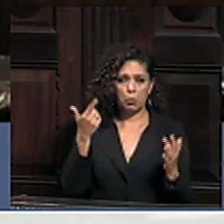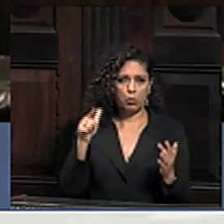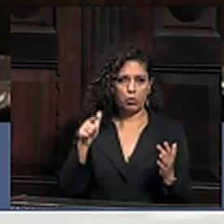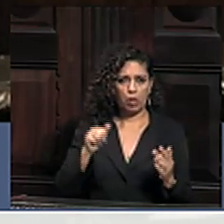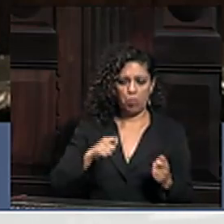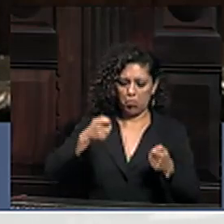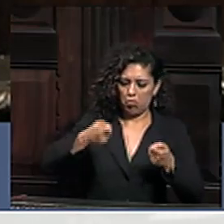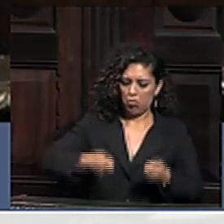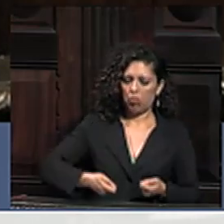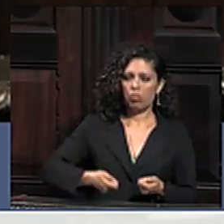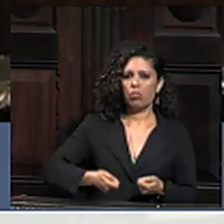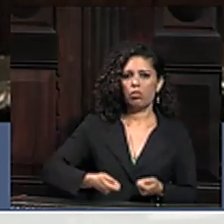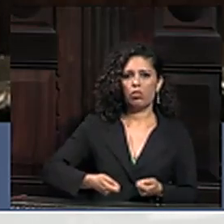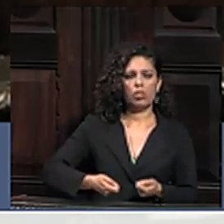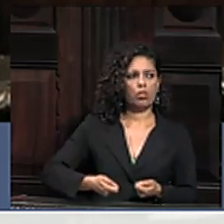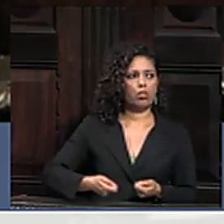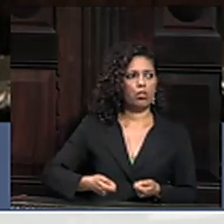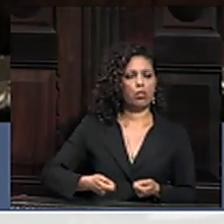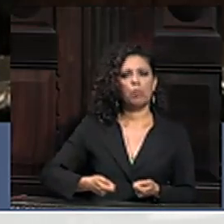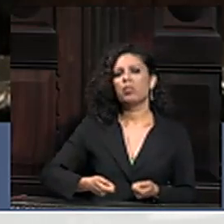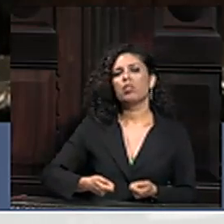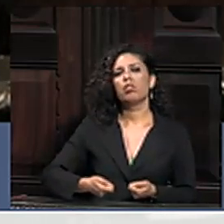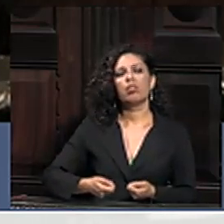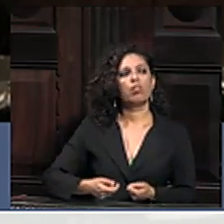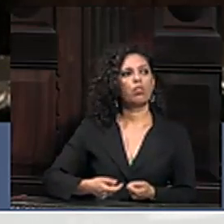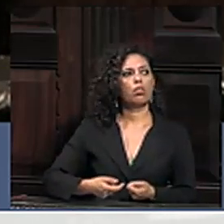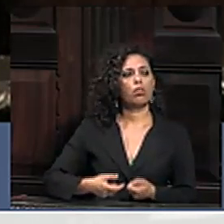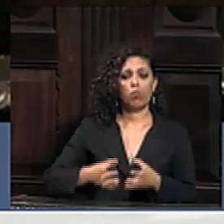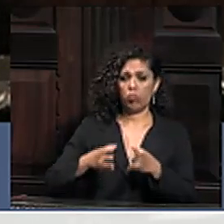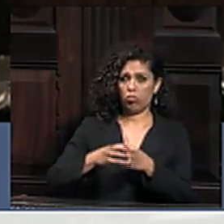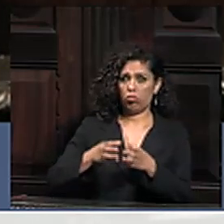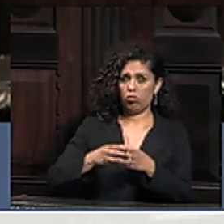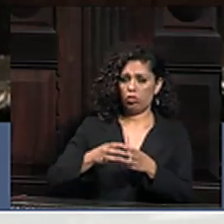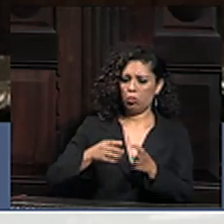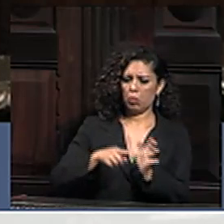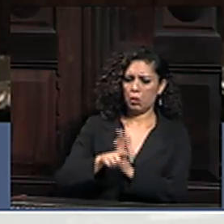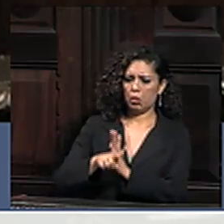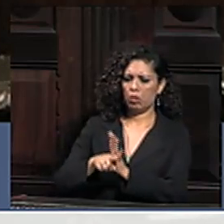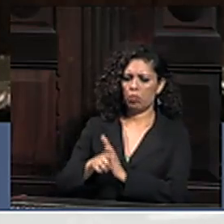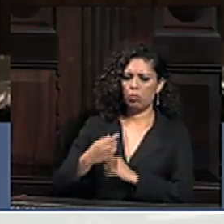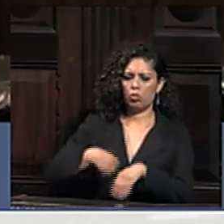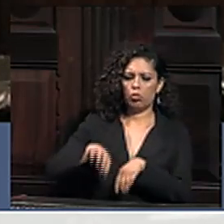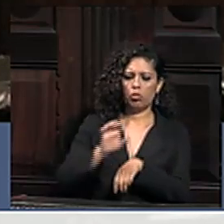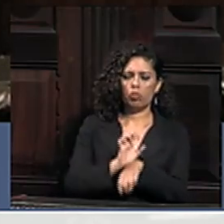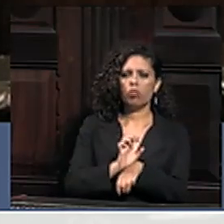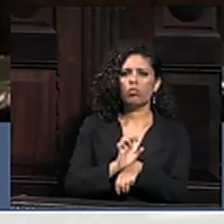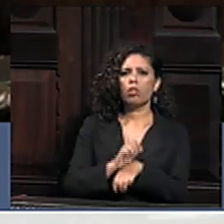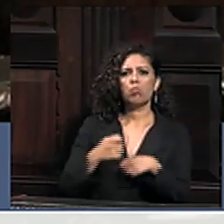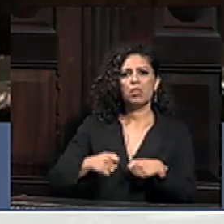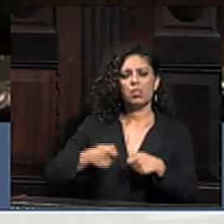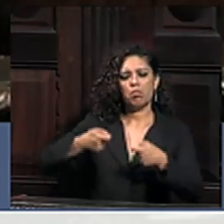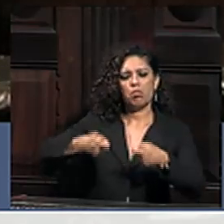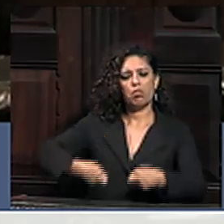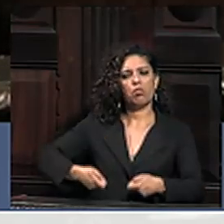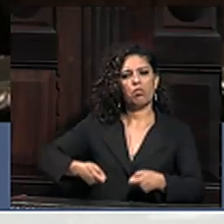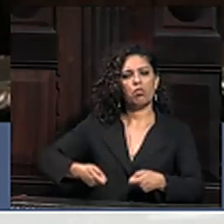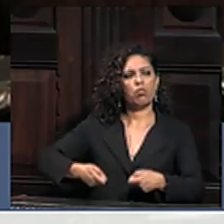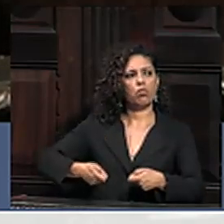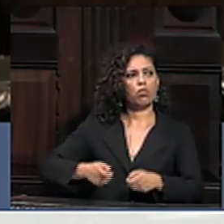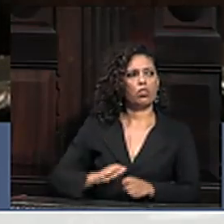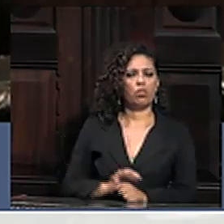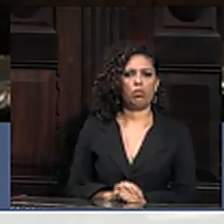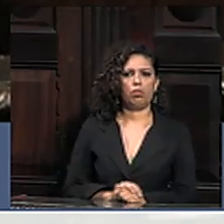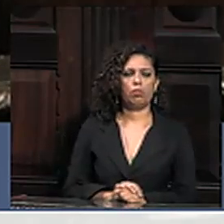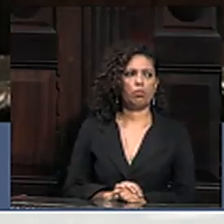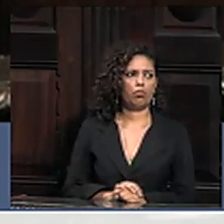rigorosa, por parte dos órgãos de controle do Estado. Sobre isso, não faço